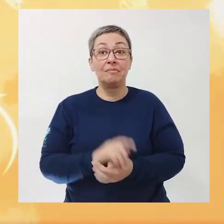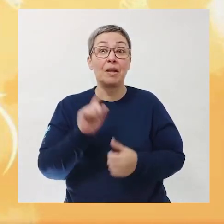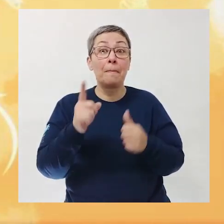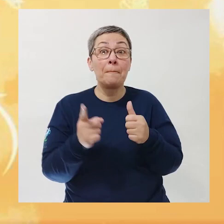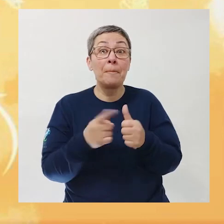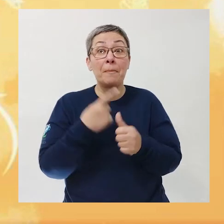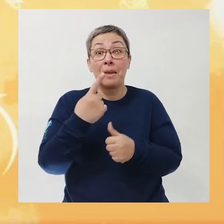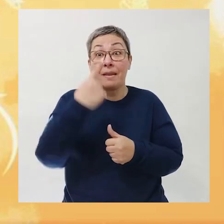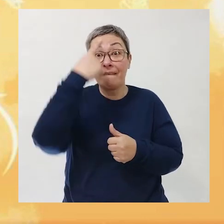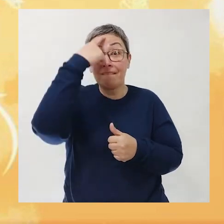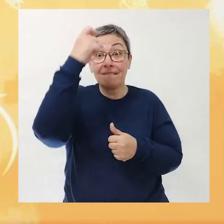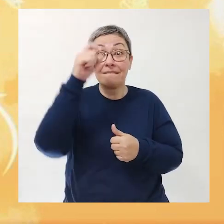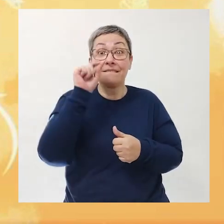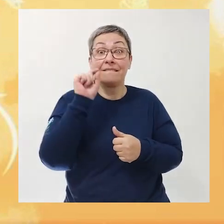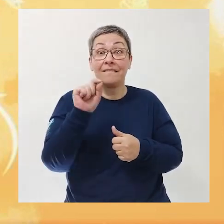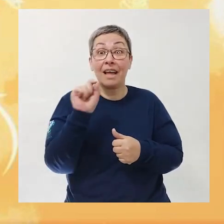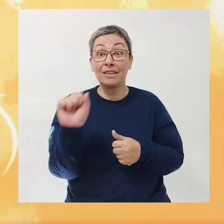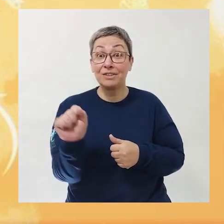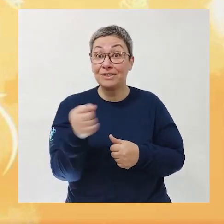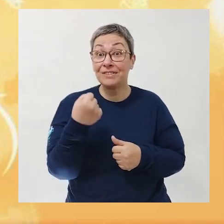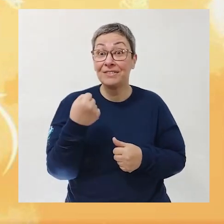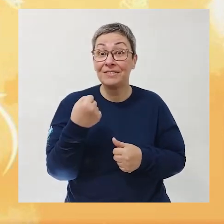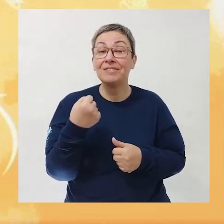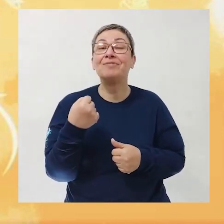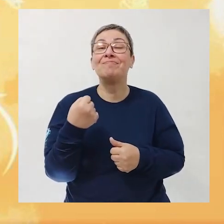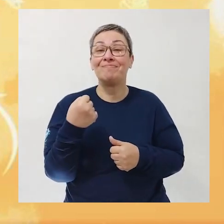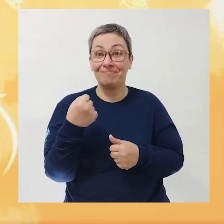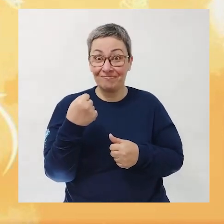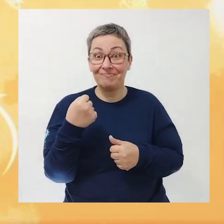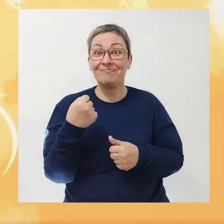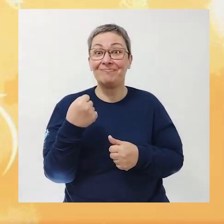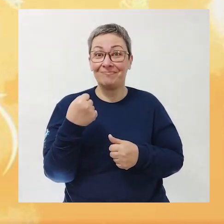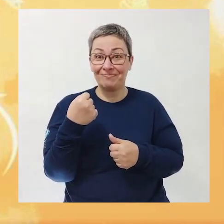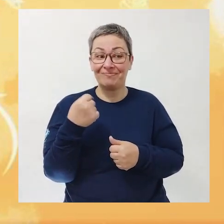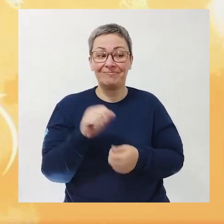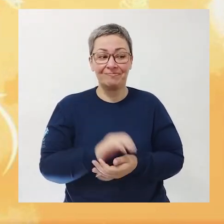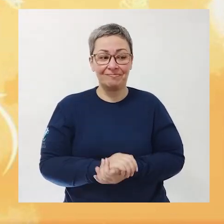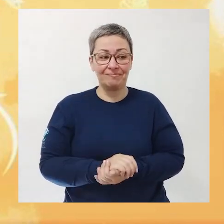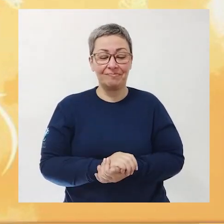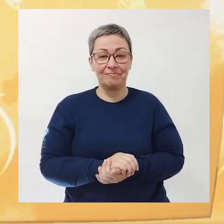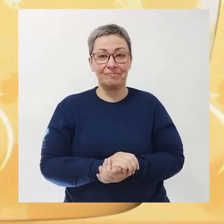Então, a primeira invenção, a cerveja.